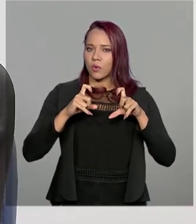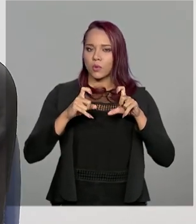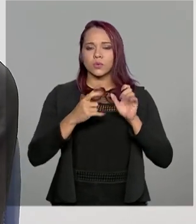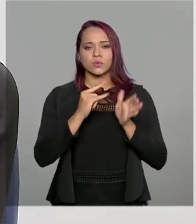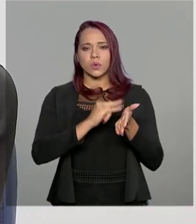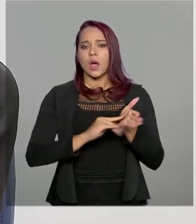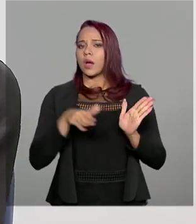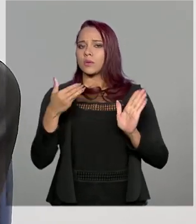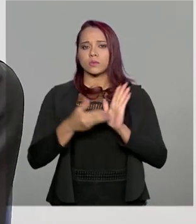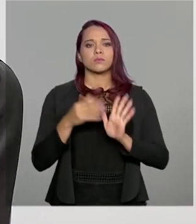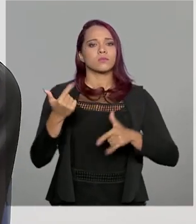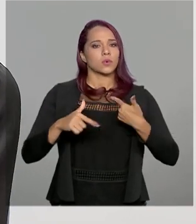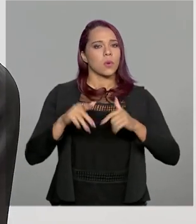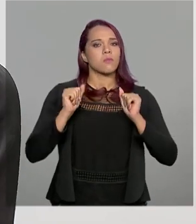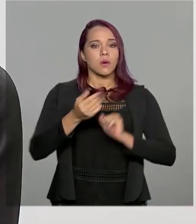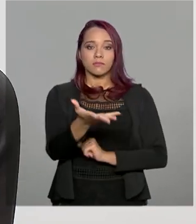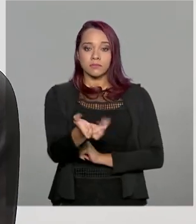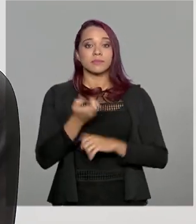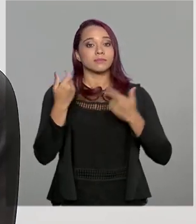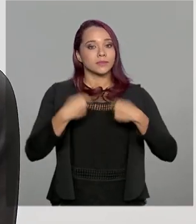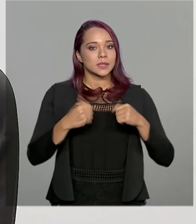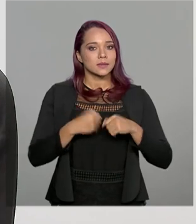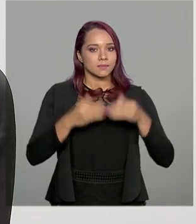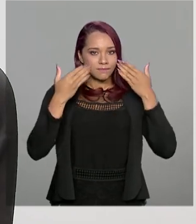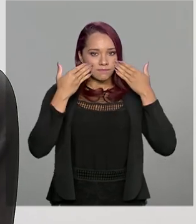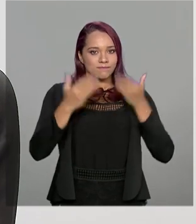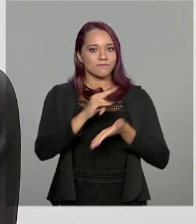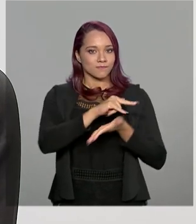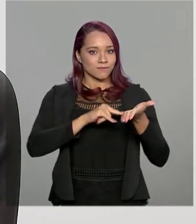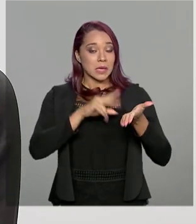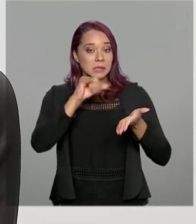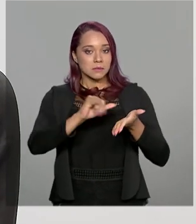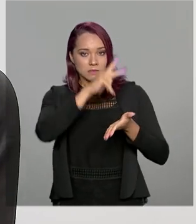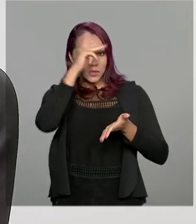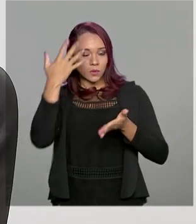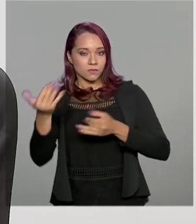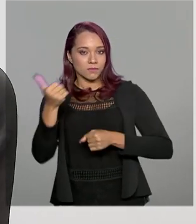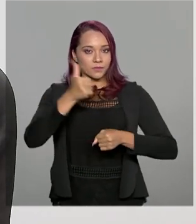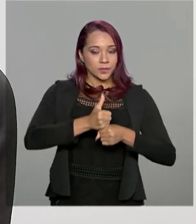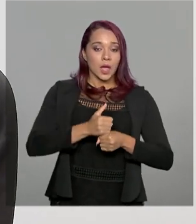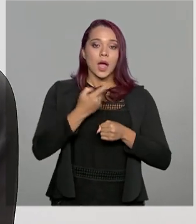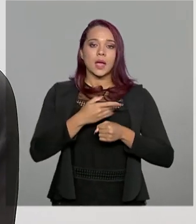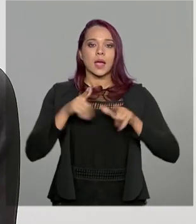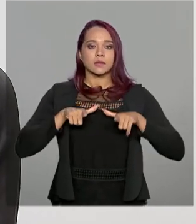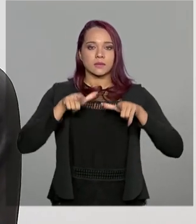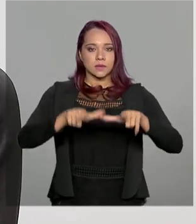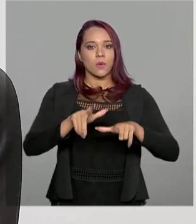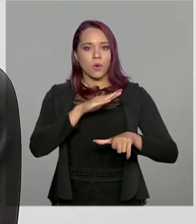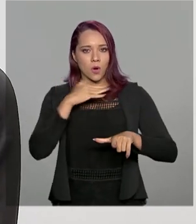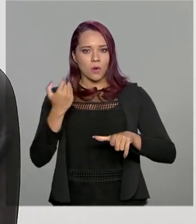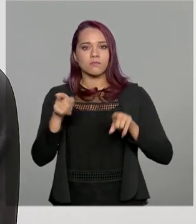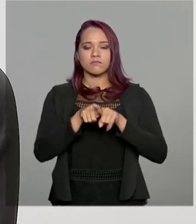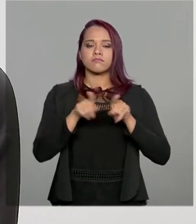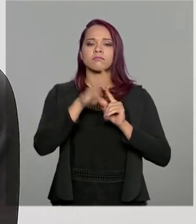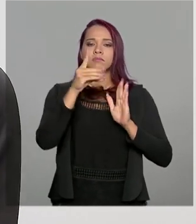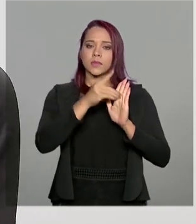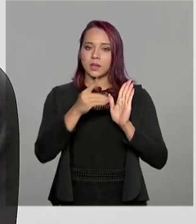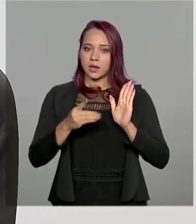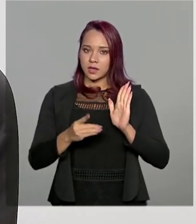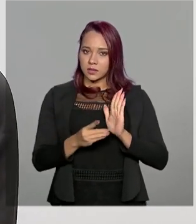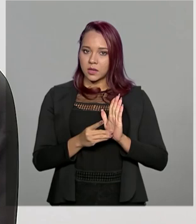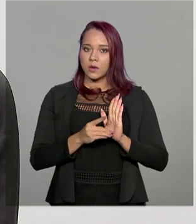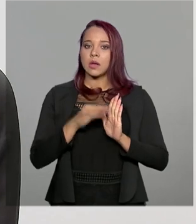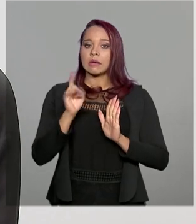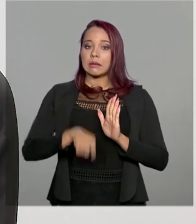os trabalhadores para sacar precisam apresentar esse documento. E para quem é herdeiro, ele apresenta a certidão de óbito e uma declaração de